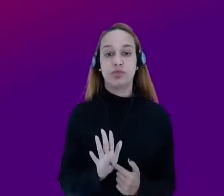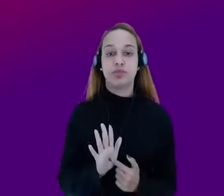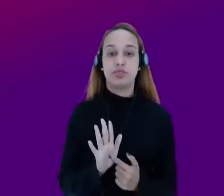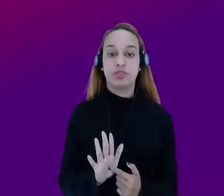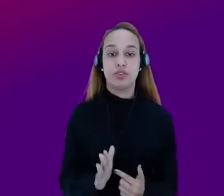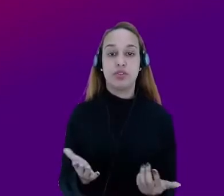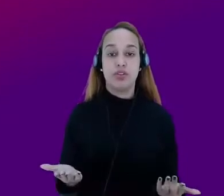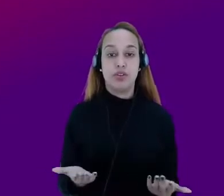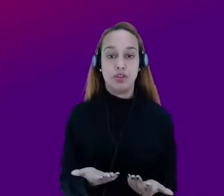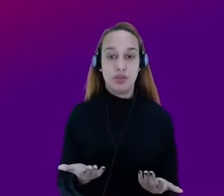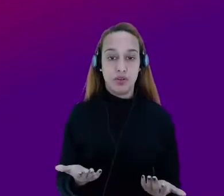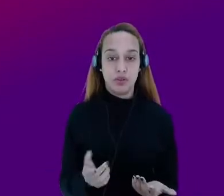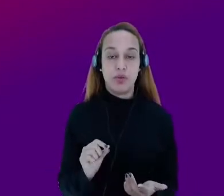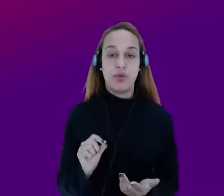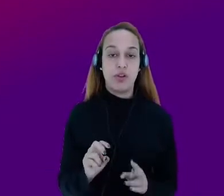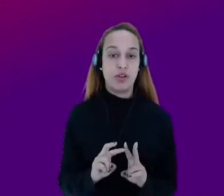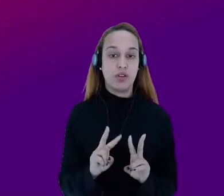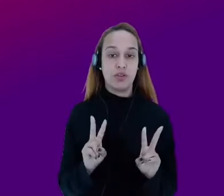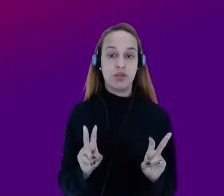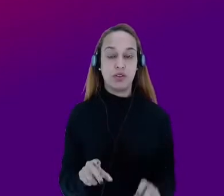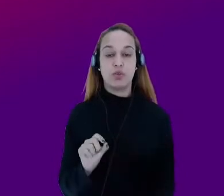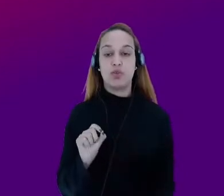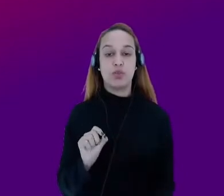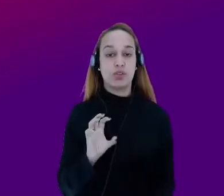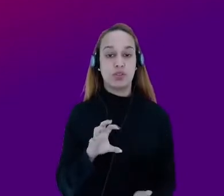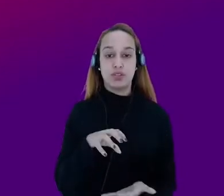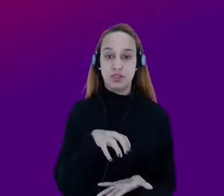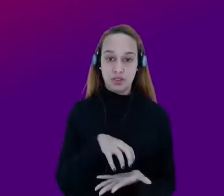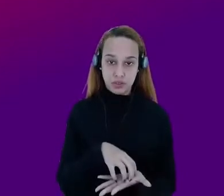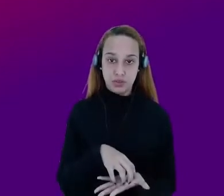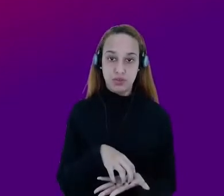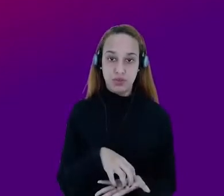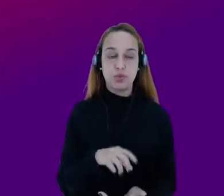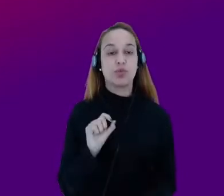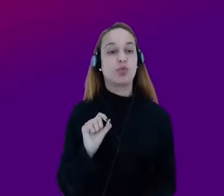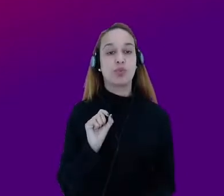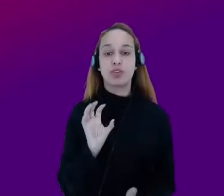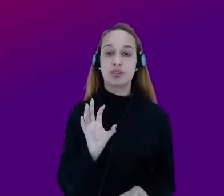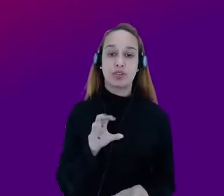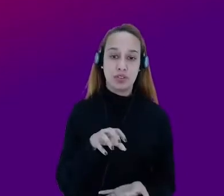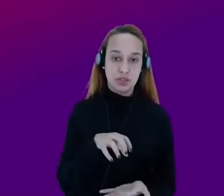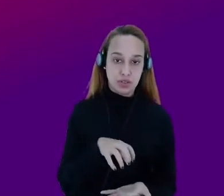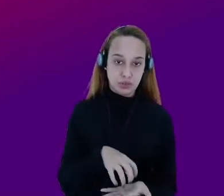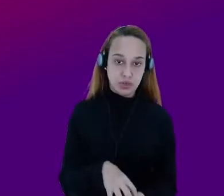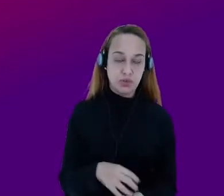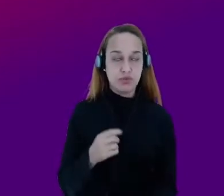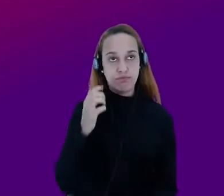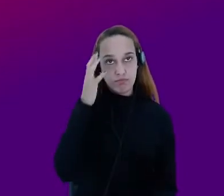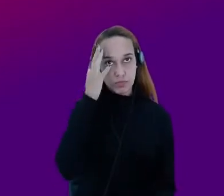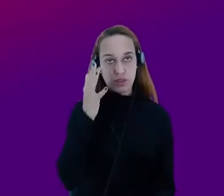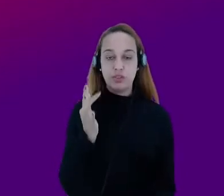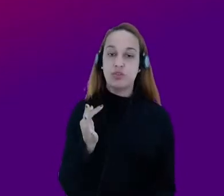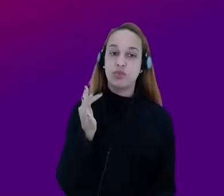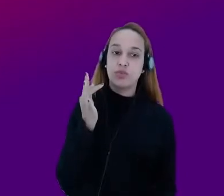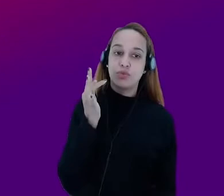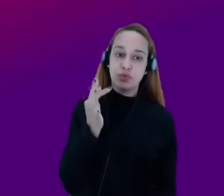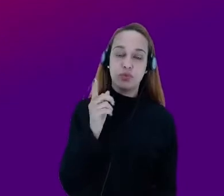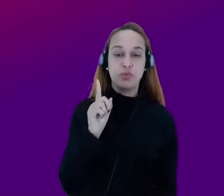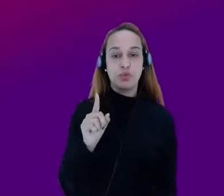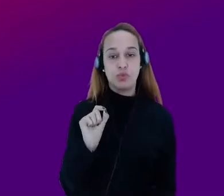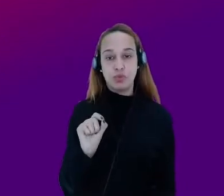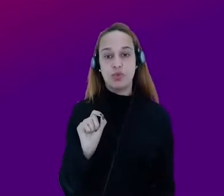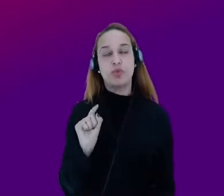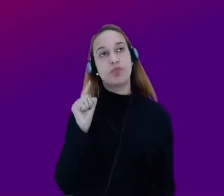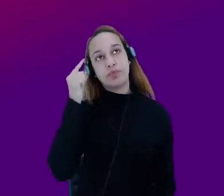agora sobre o que o setor o setor prevê para o futuro, né? O que a gente pode esperar do setor de seguros